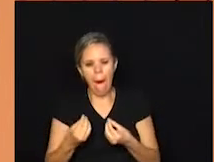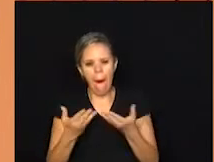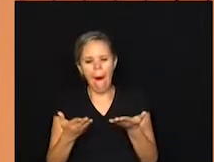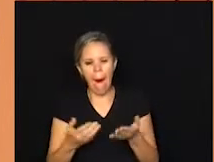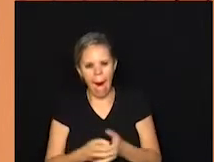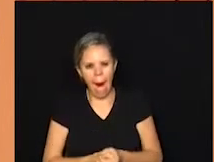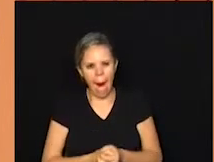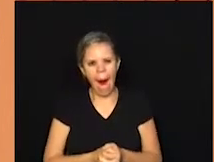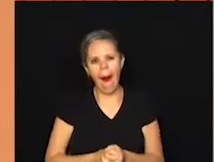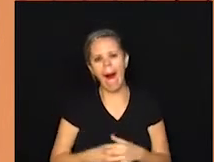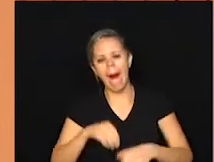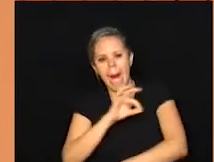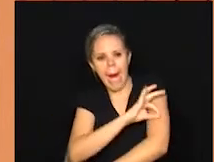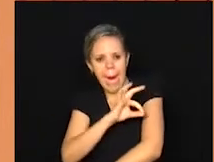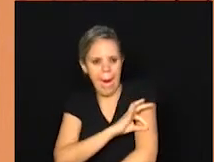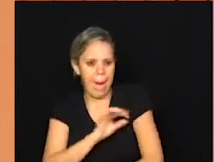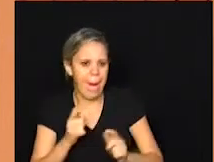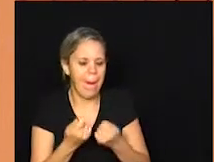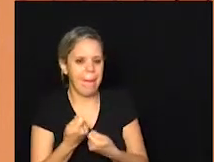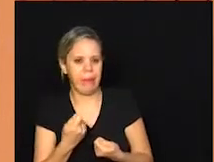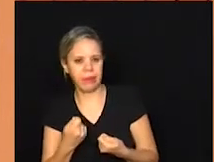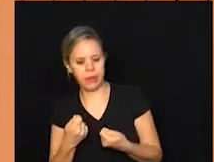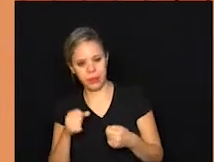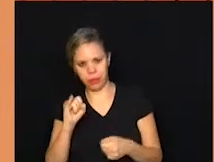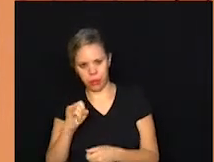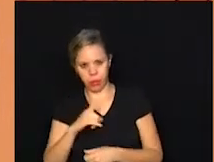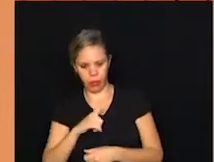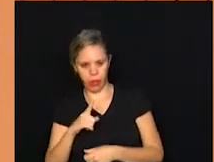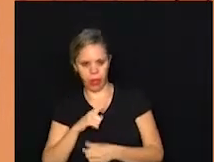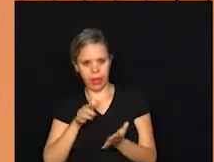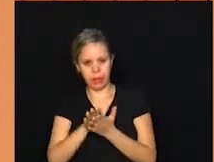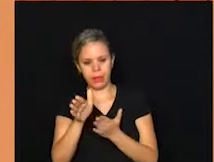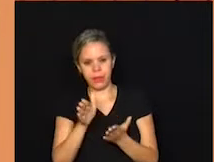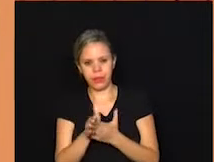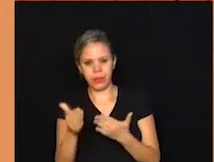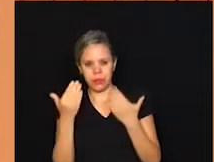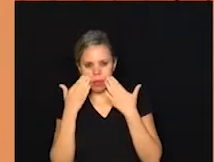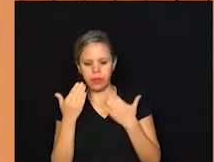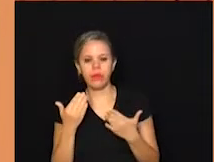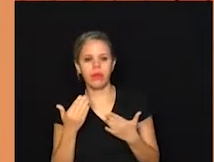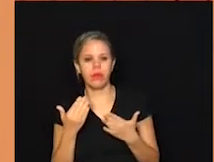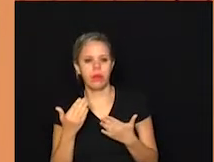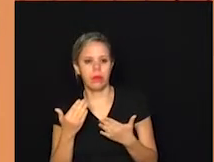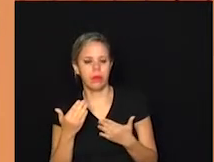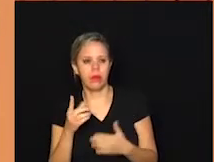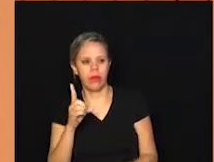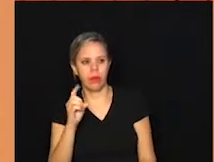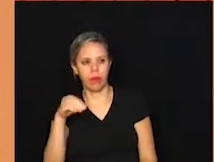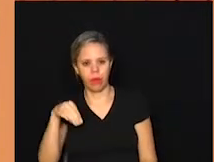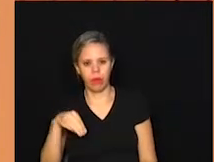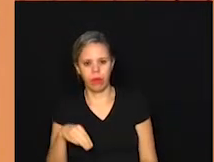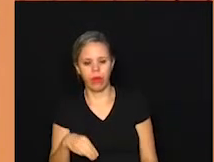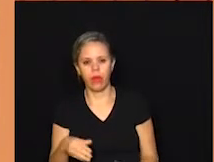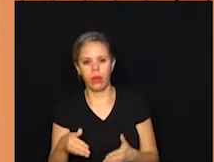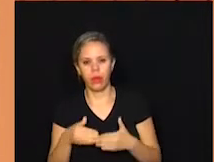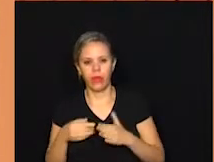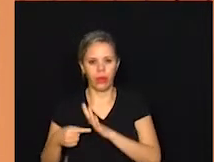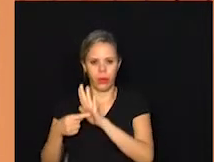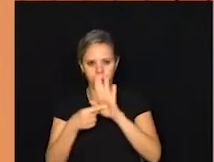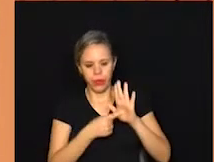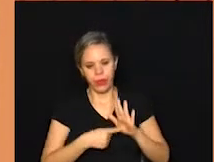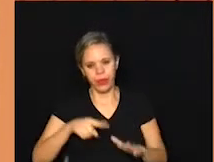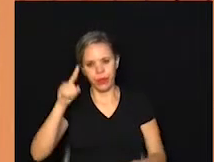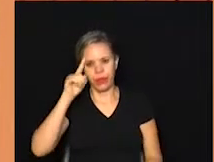o executivo gestor e se houver publicação do DOM. E, por favor, apresentar a